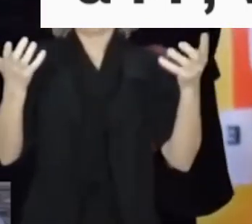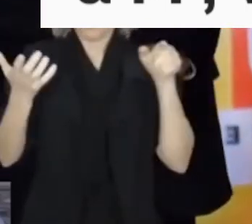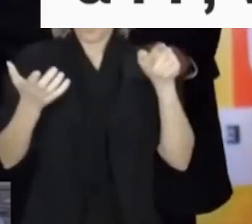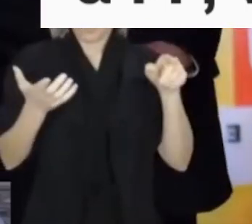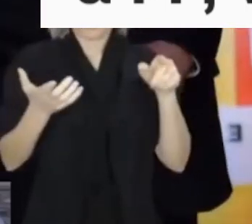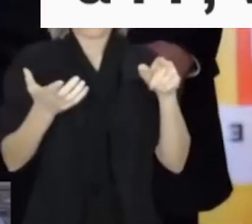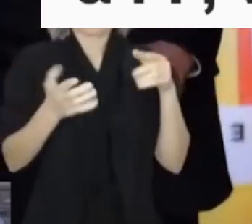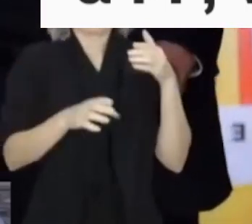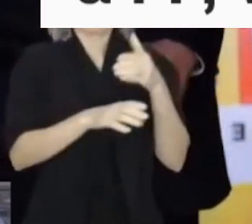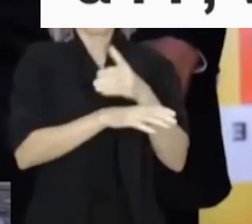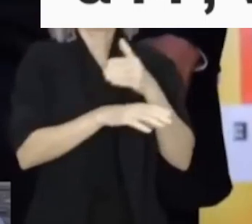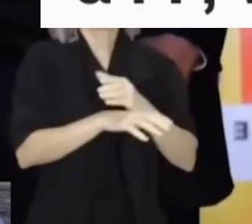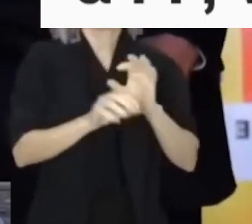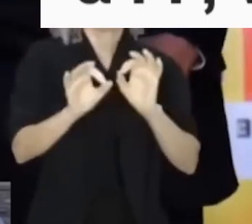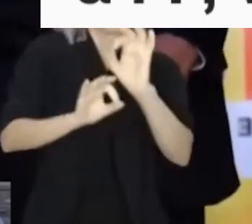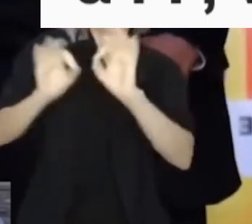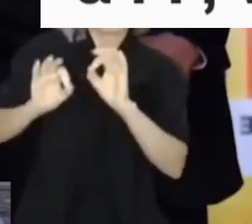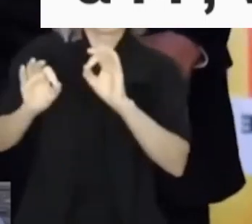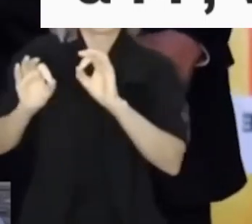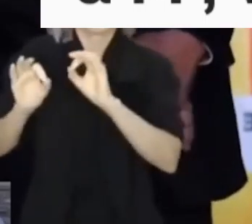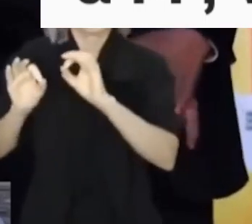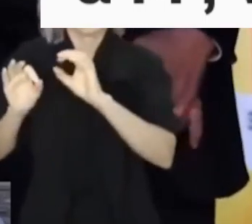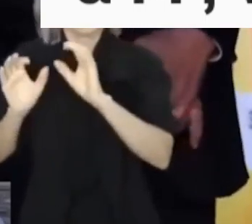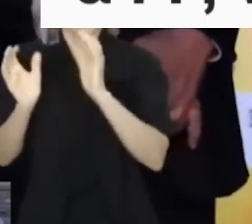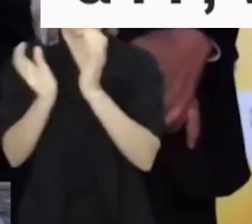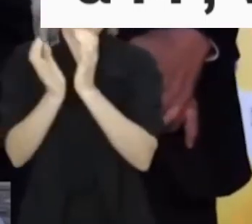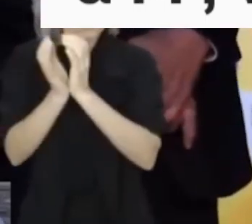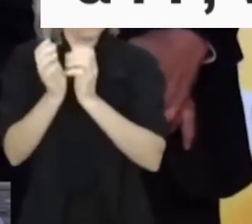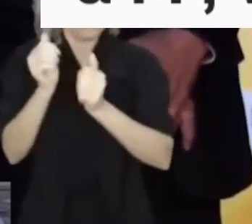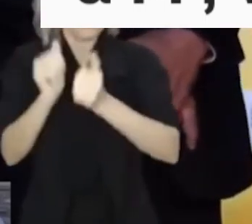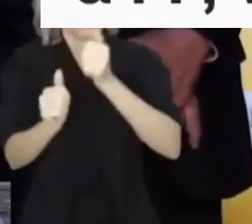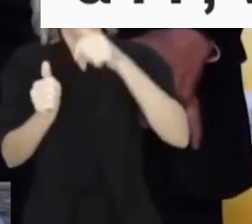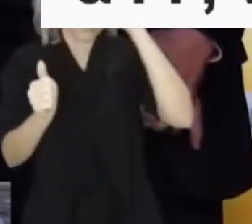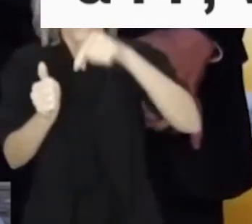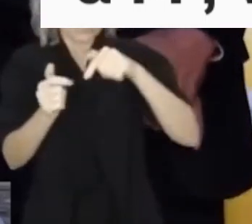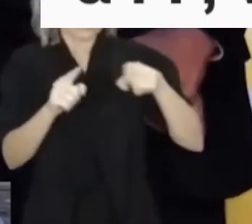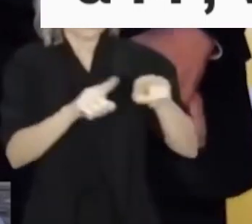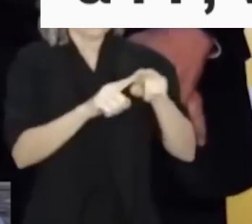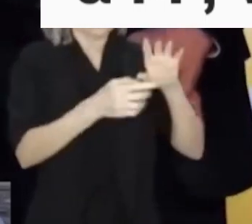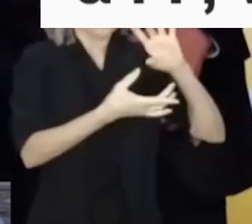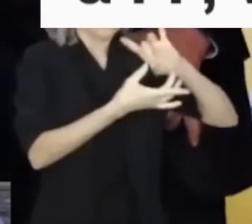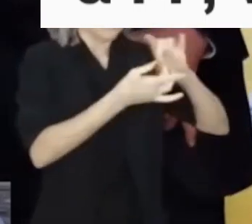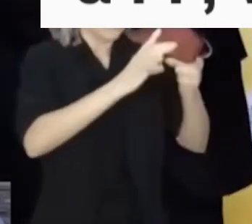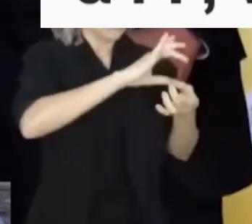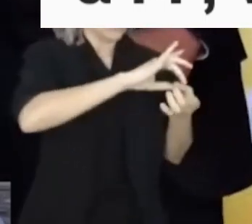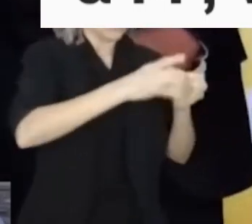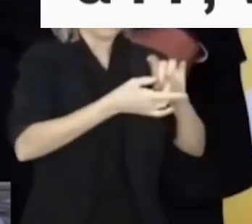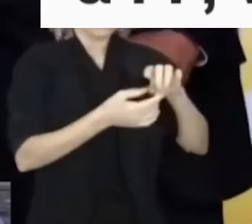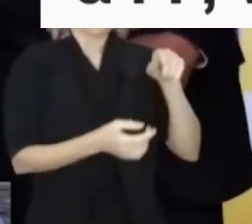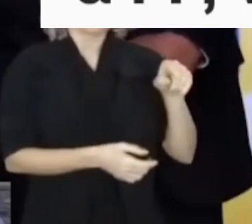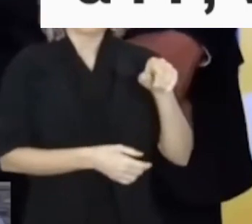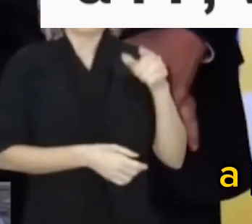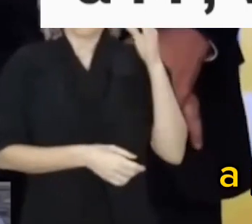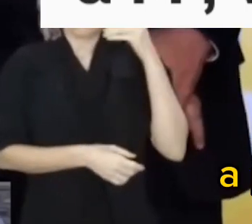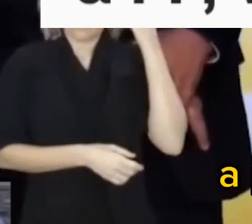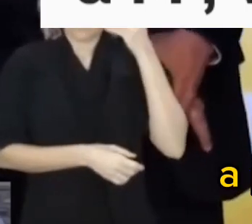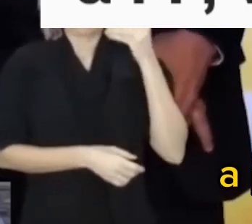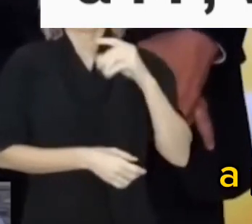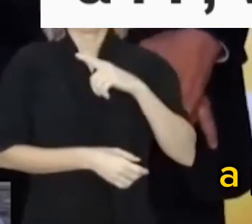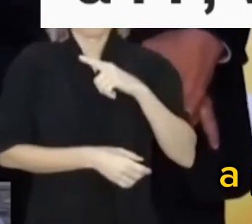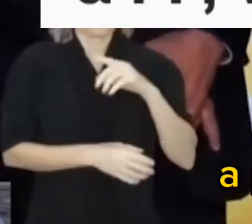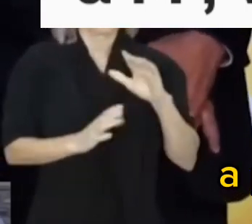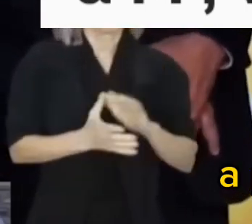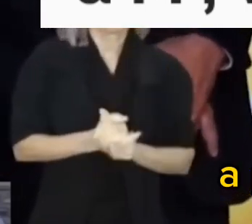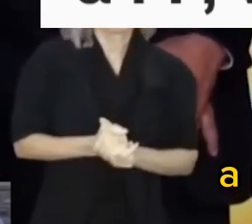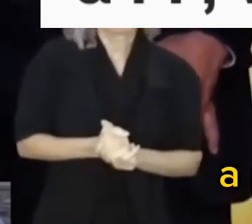a 30 armas, sendo 15 de uso restrito. Agora, serão apenas 6 armas. A nova regulamentação remota a parâmetro